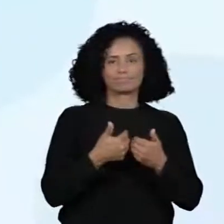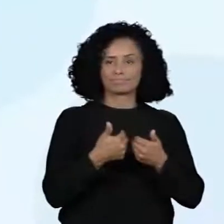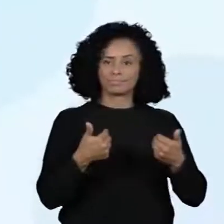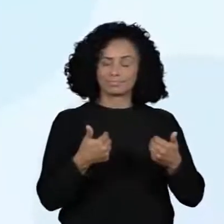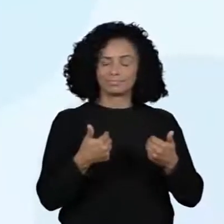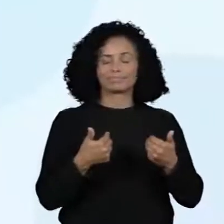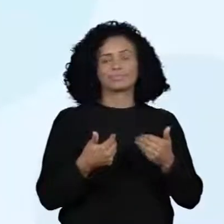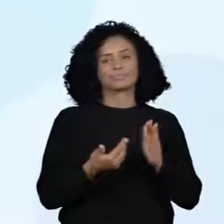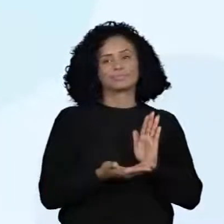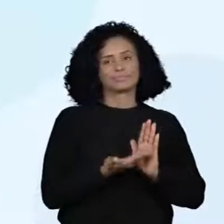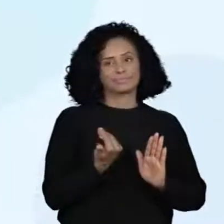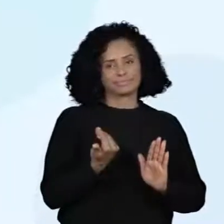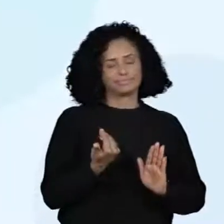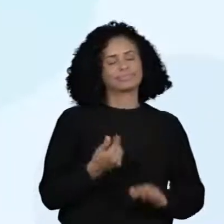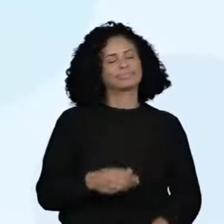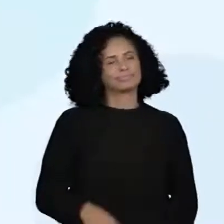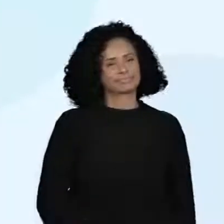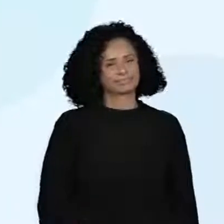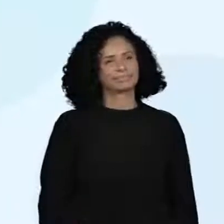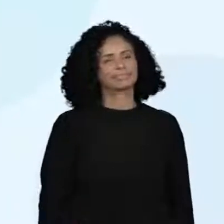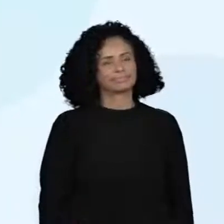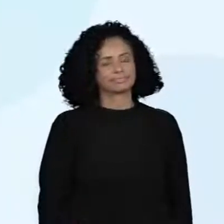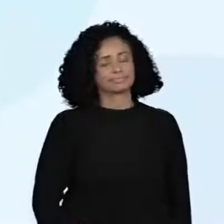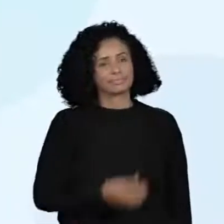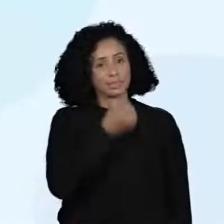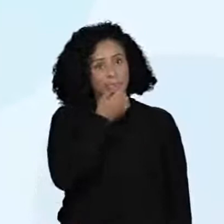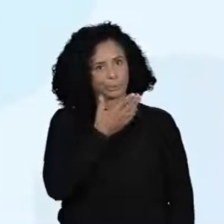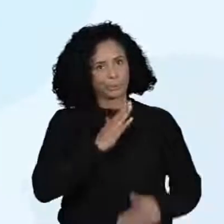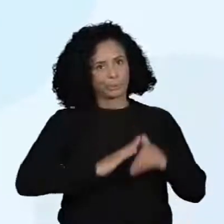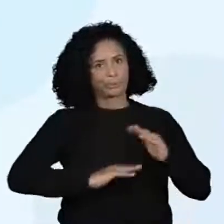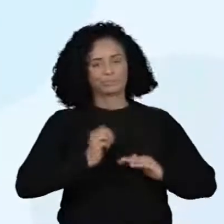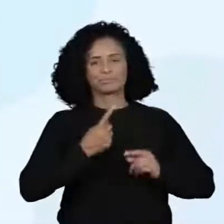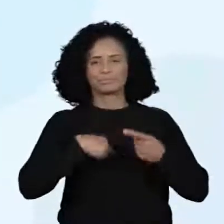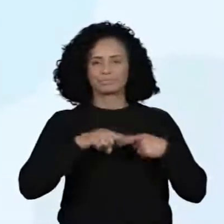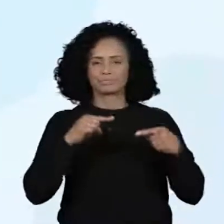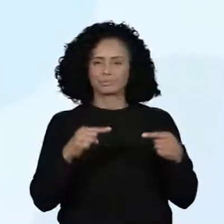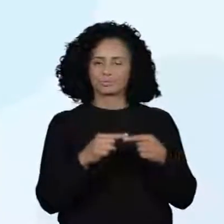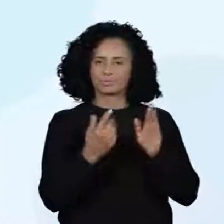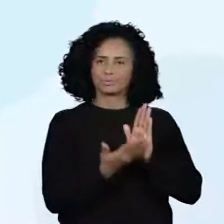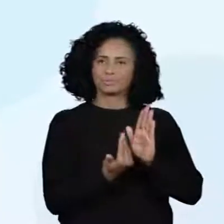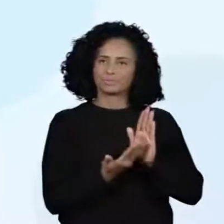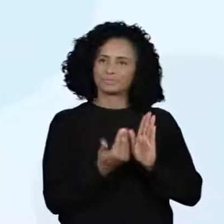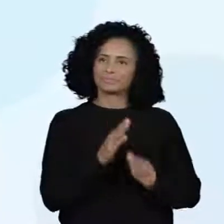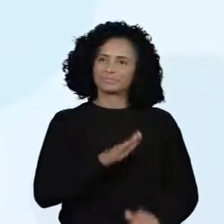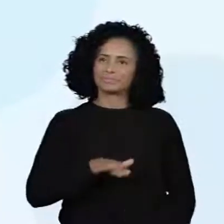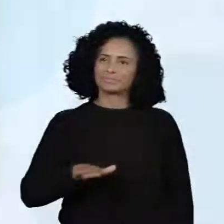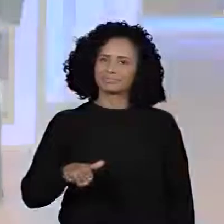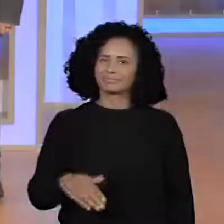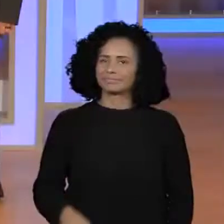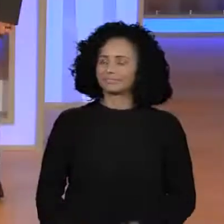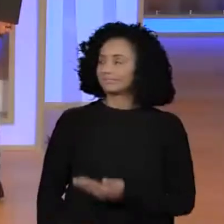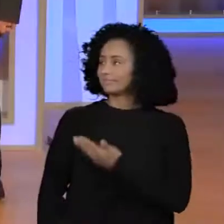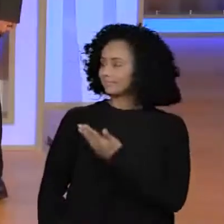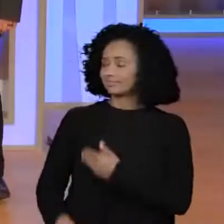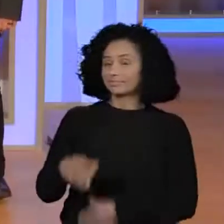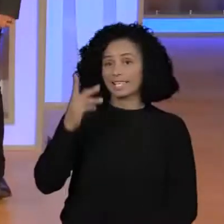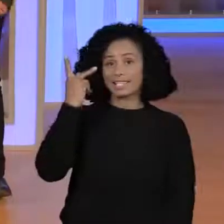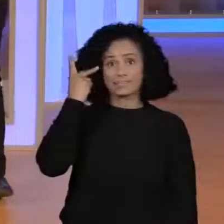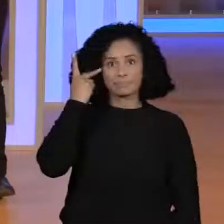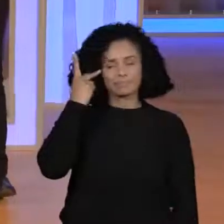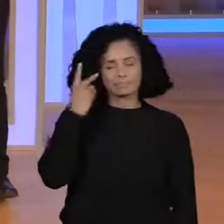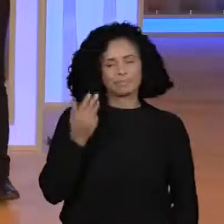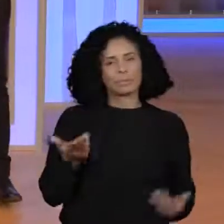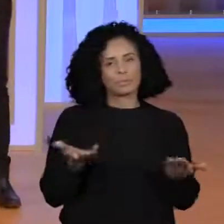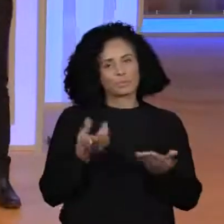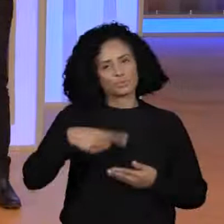retirar. Muito bom, lembrando que essa habilidade se encontra aí no currículo paulista. Então hoje vamos resolver problemas ou